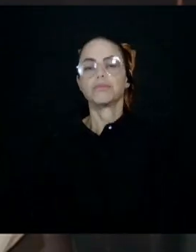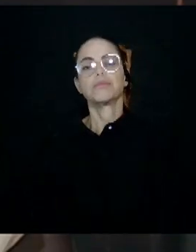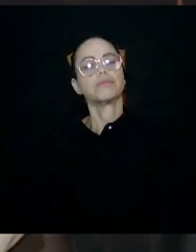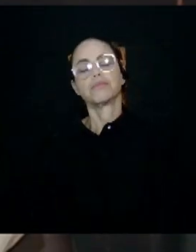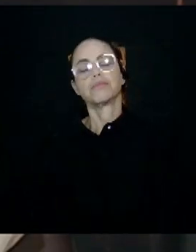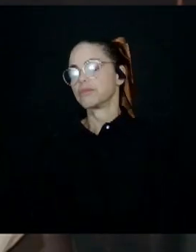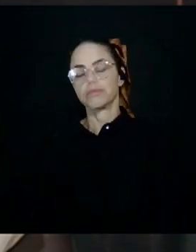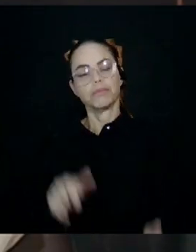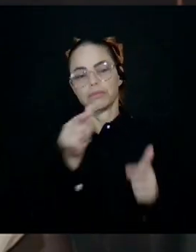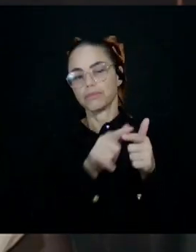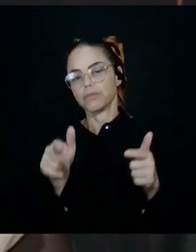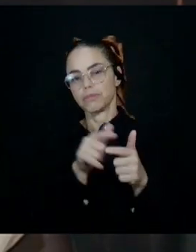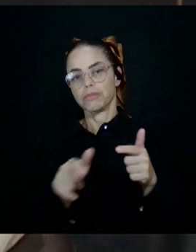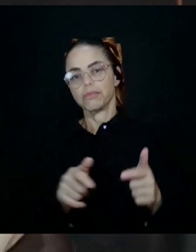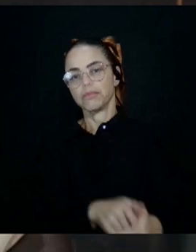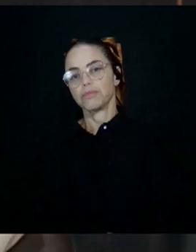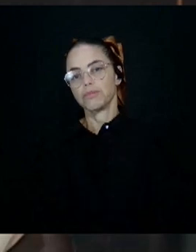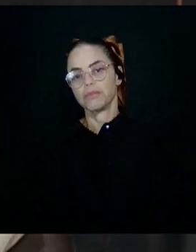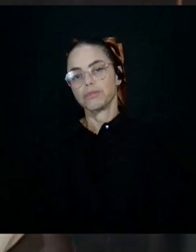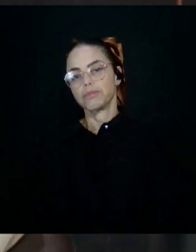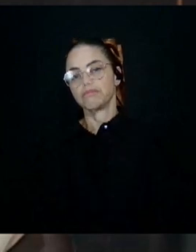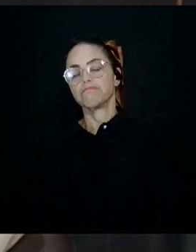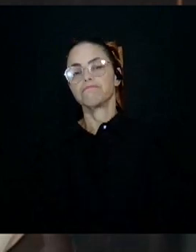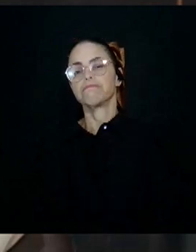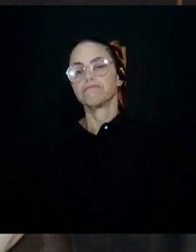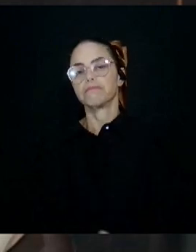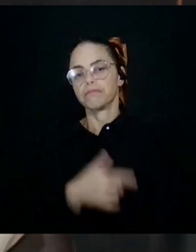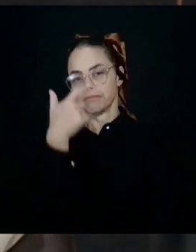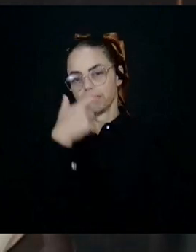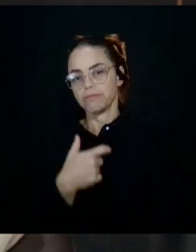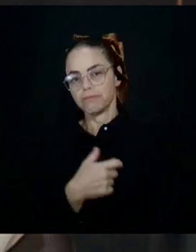na personalidade. Então,